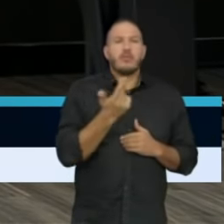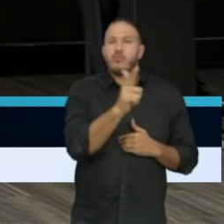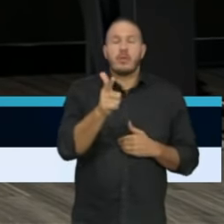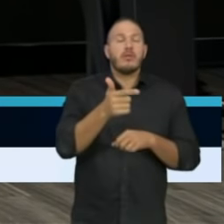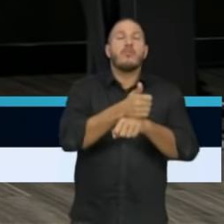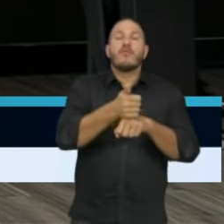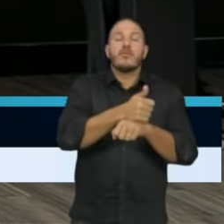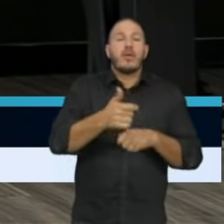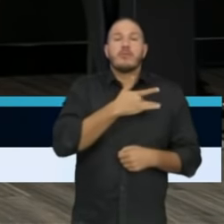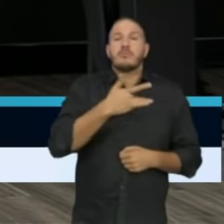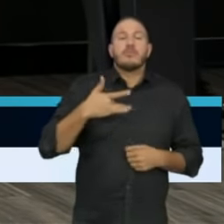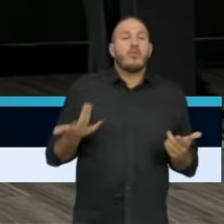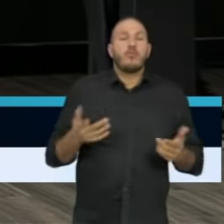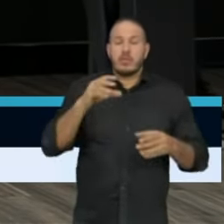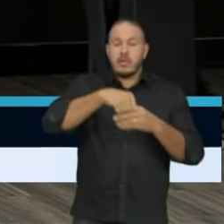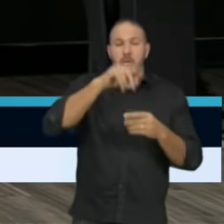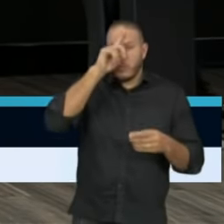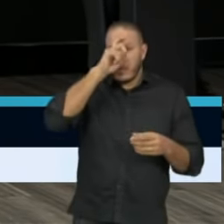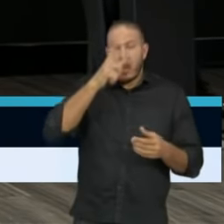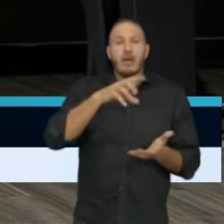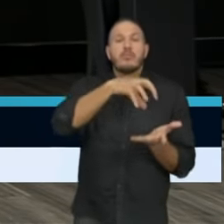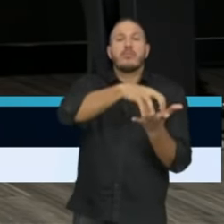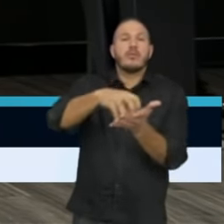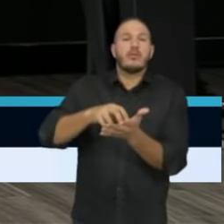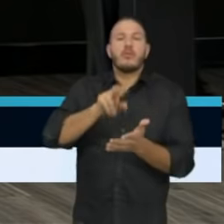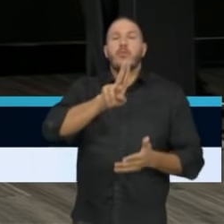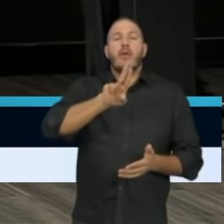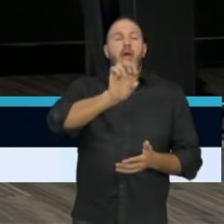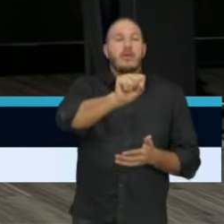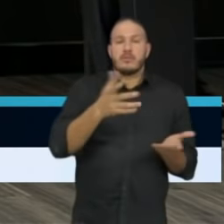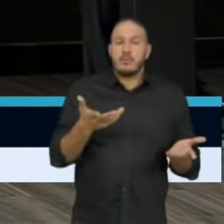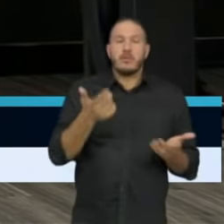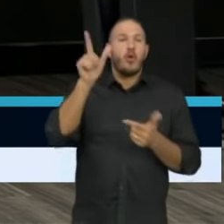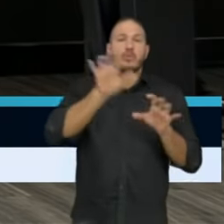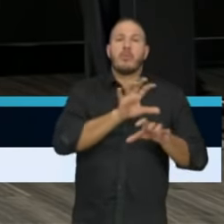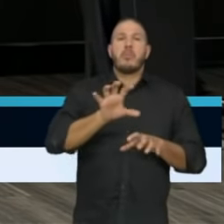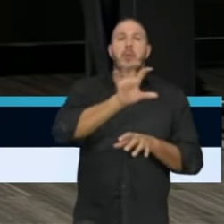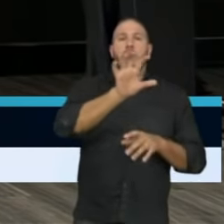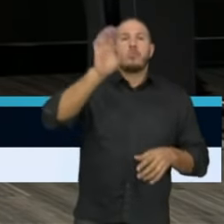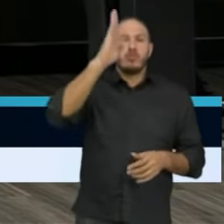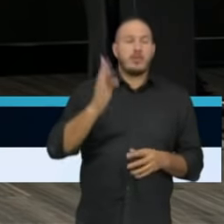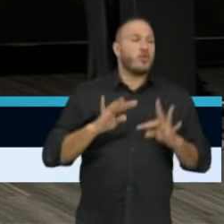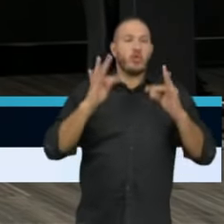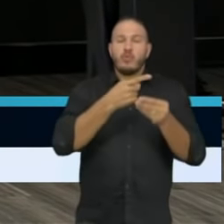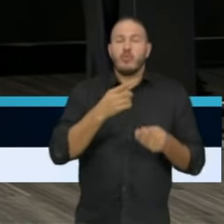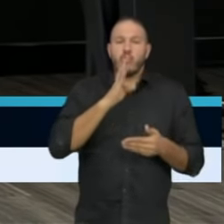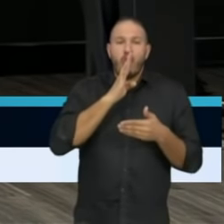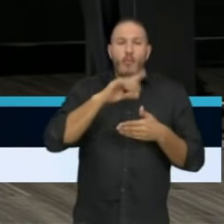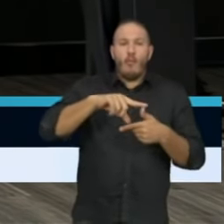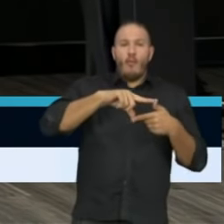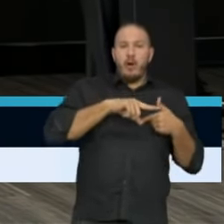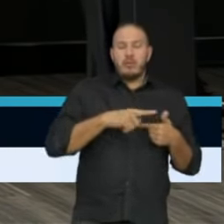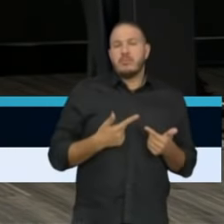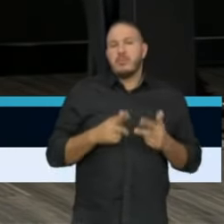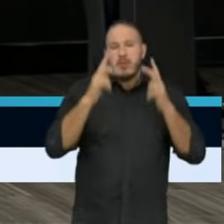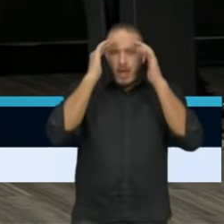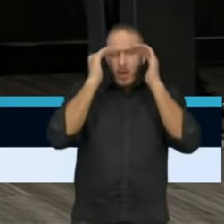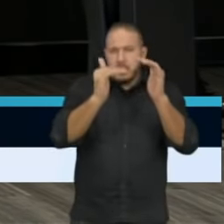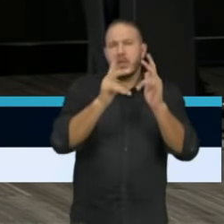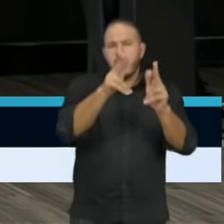nos hospitais e nos centros públicos de saúde do Estado de São Paulo e outras partes do Brasil. Todos eles teriam que seguir a sua orientação e